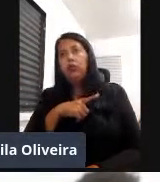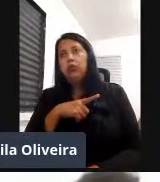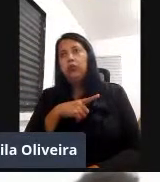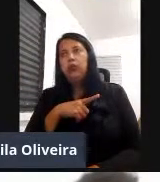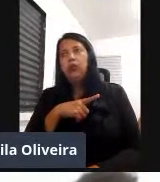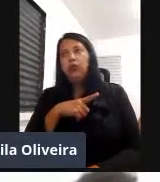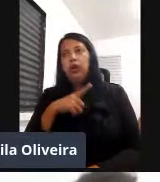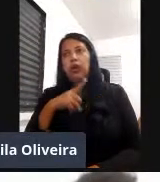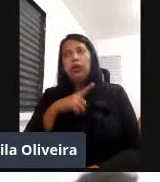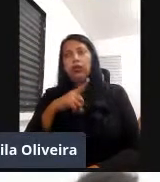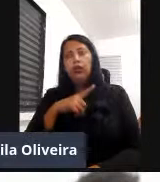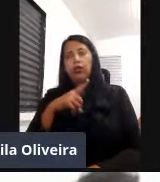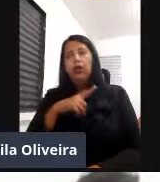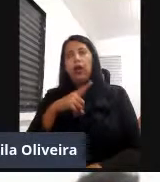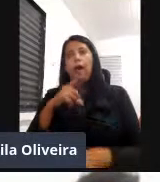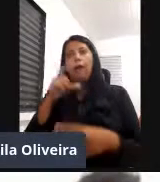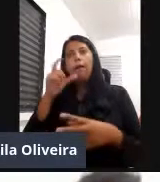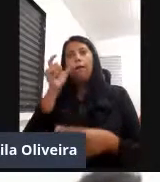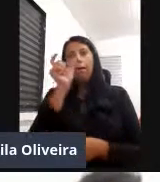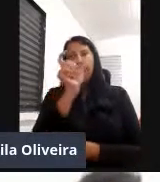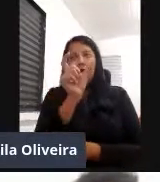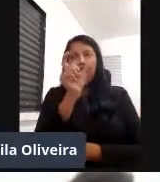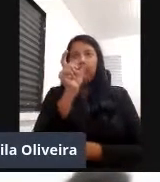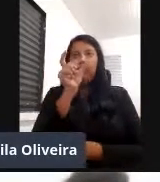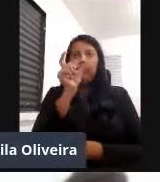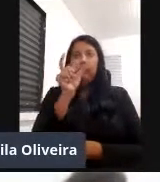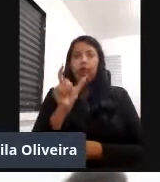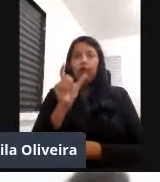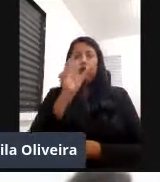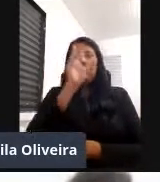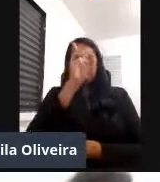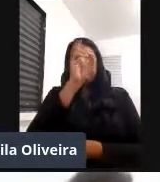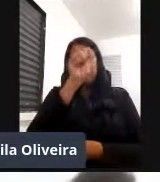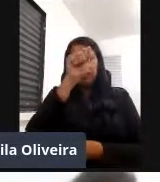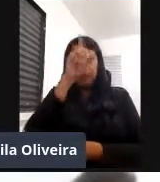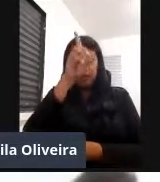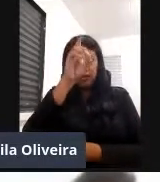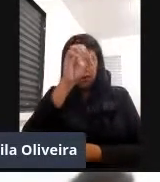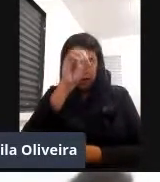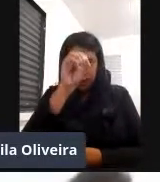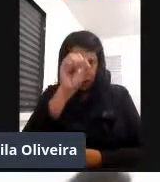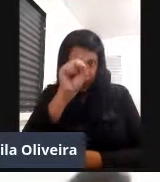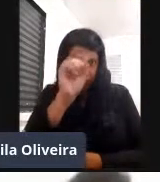governamentais, quanto dados governamentais. Então, quando a gente coloca aqui